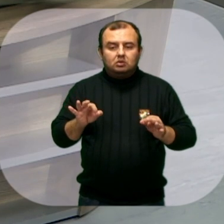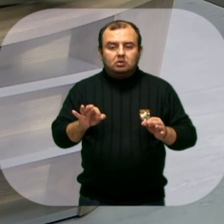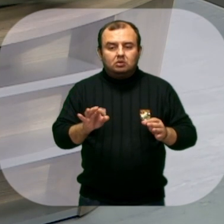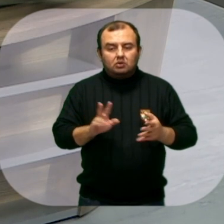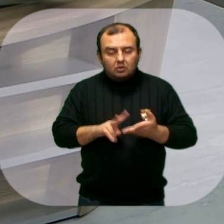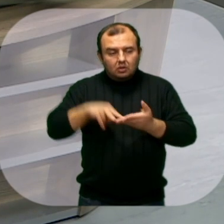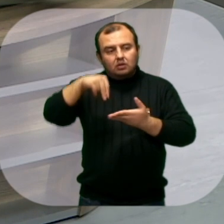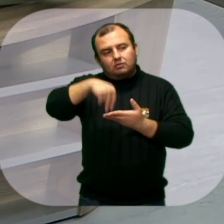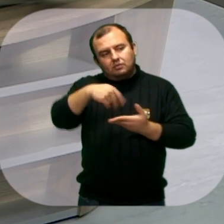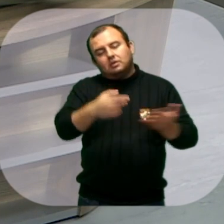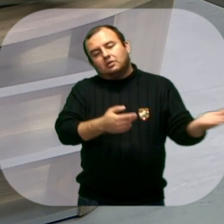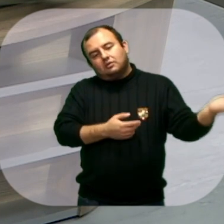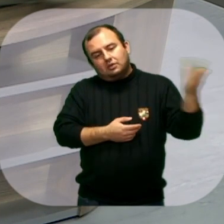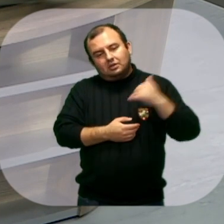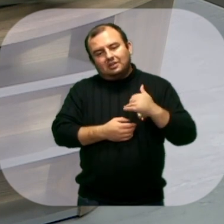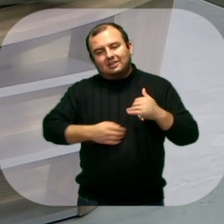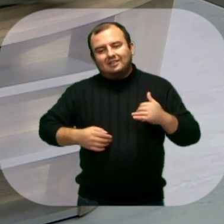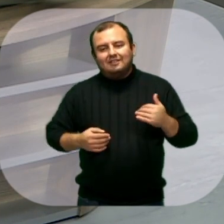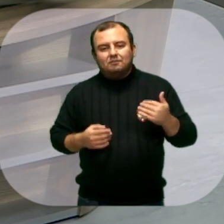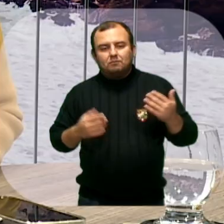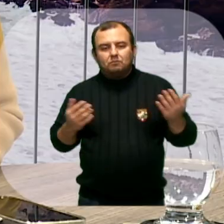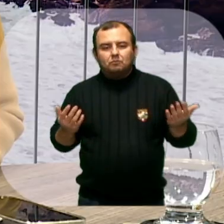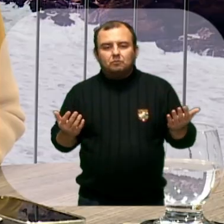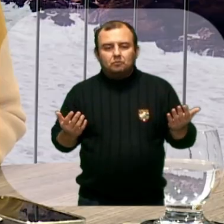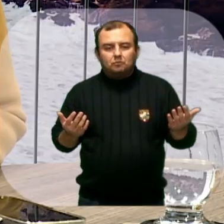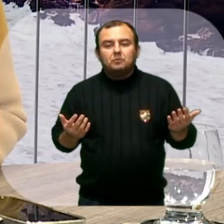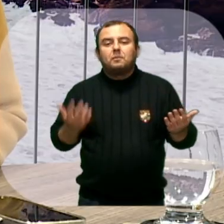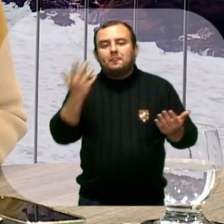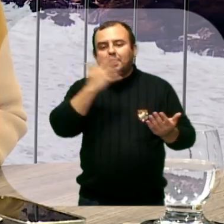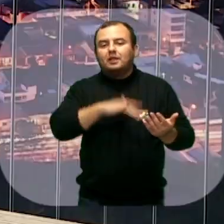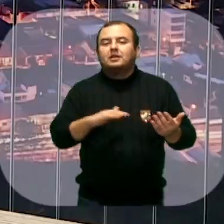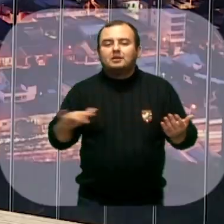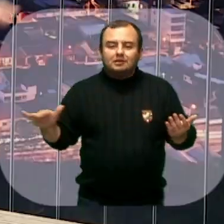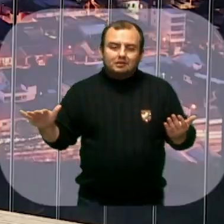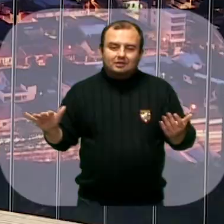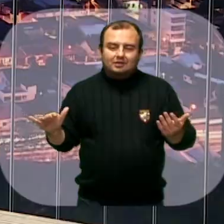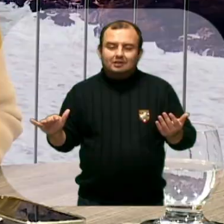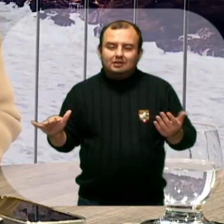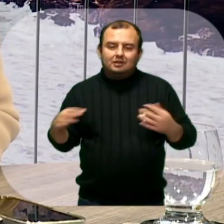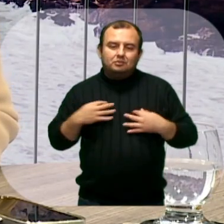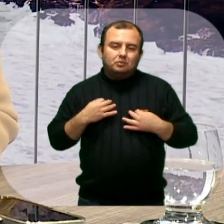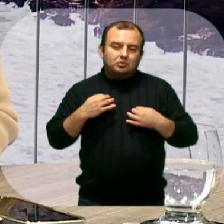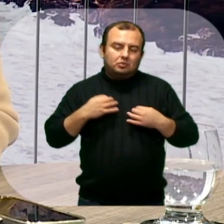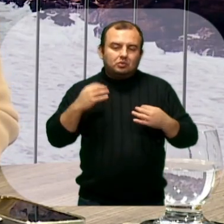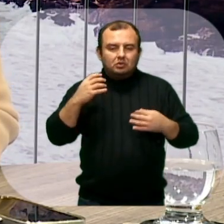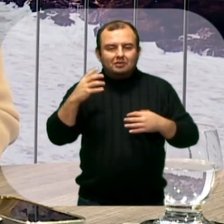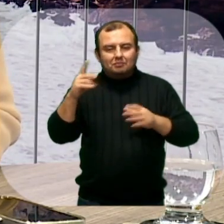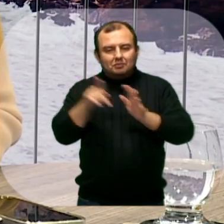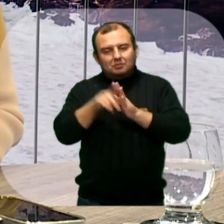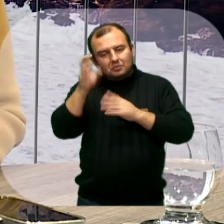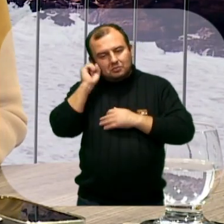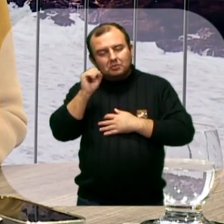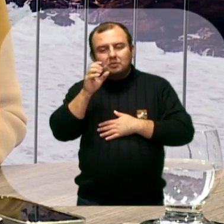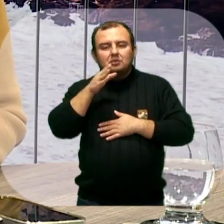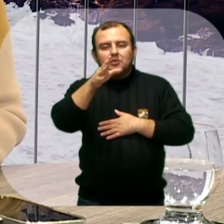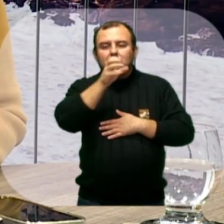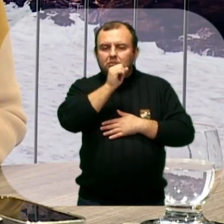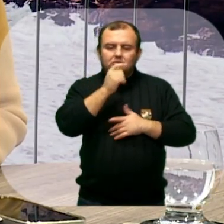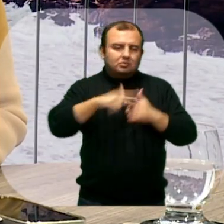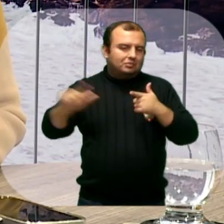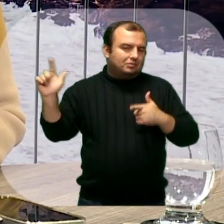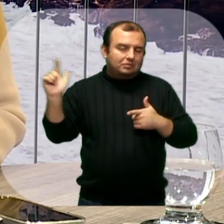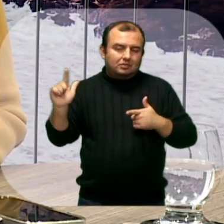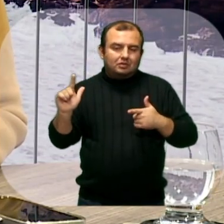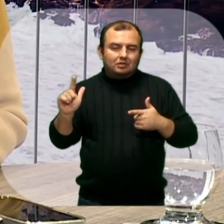Vem. Então, as crianças podem levantar de pijama e ir para a biblioteca no sábado, não tem problema